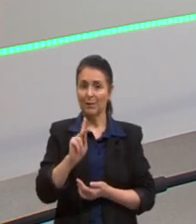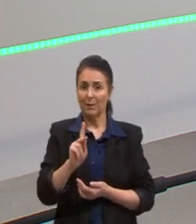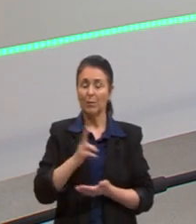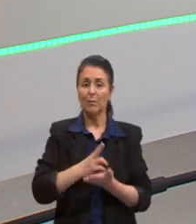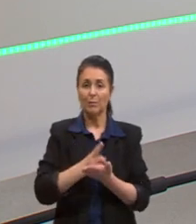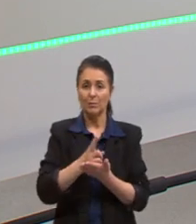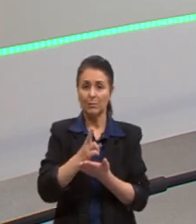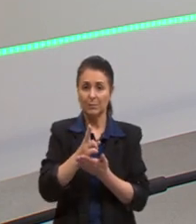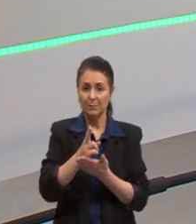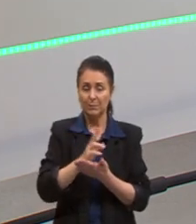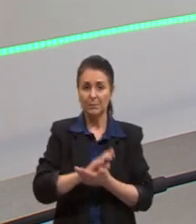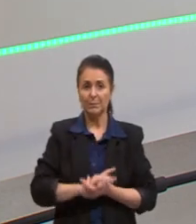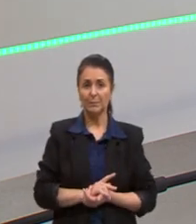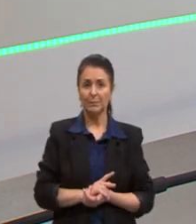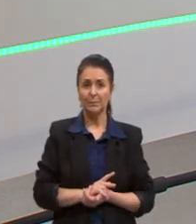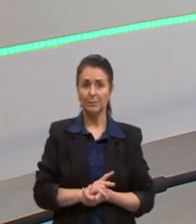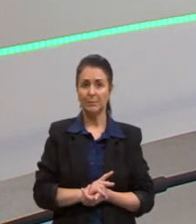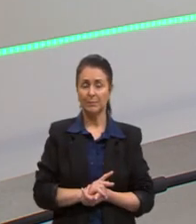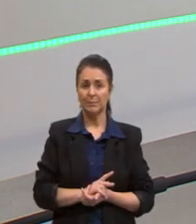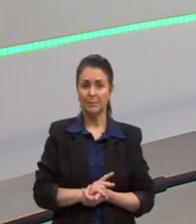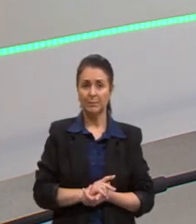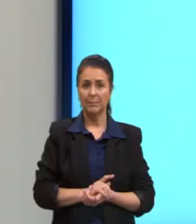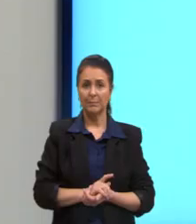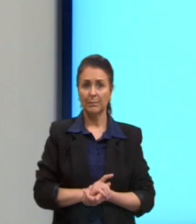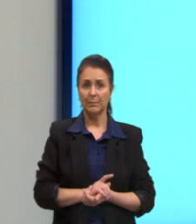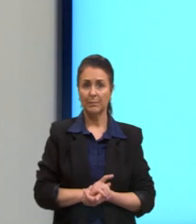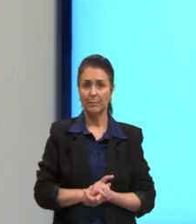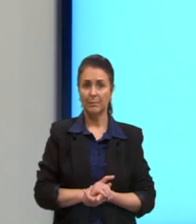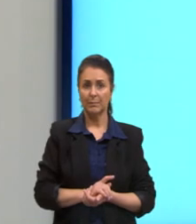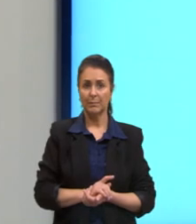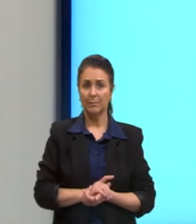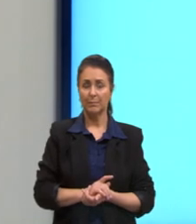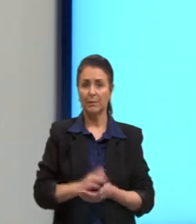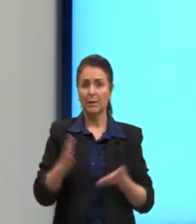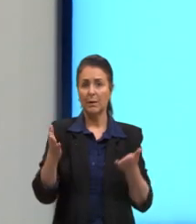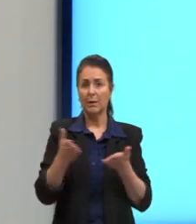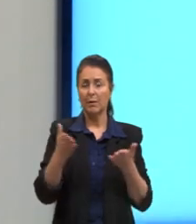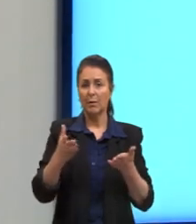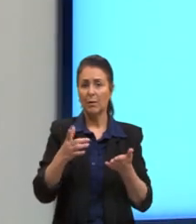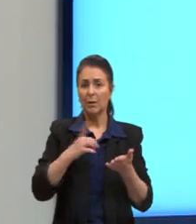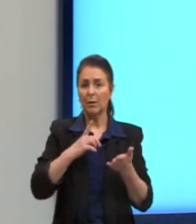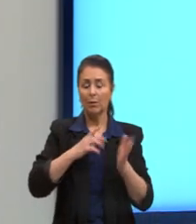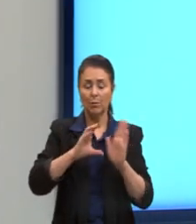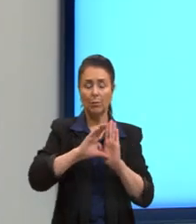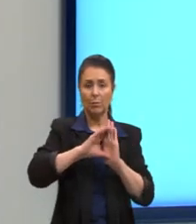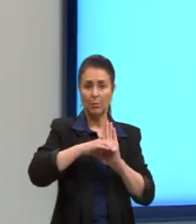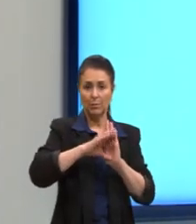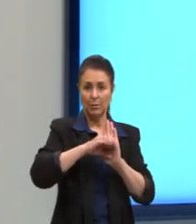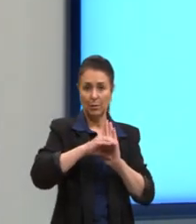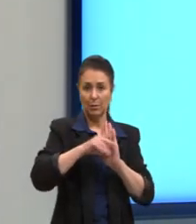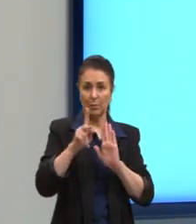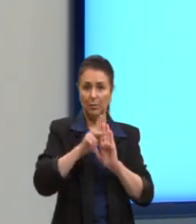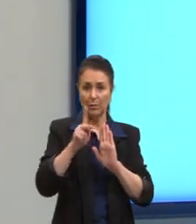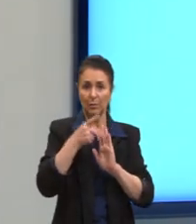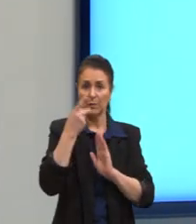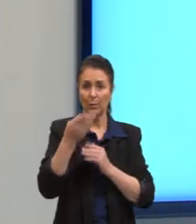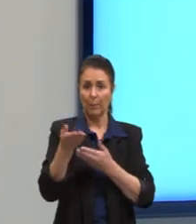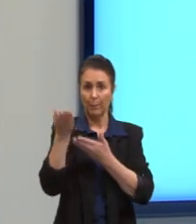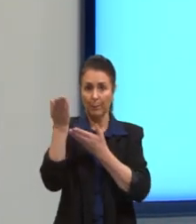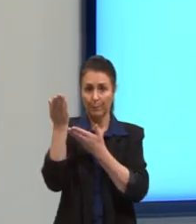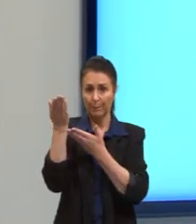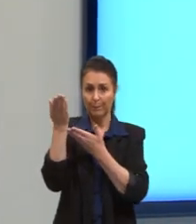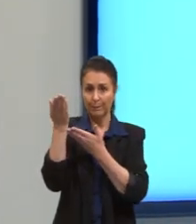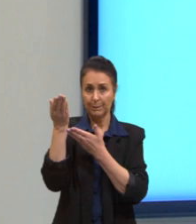let's go ano vamos adiante a prediction aqui temos um conceito Ok a